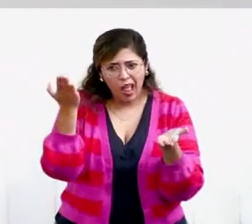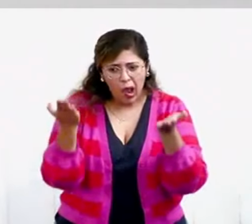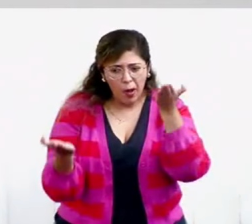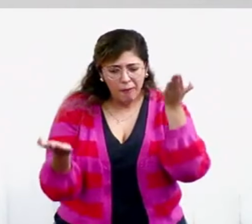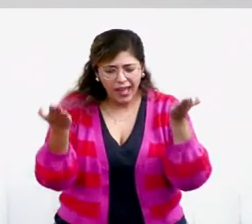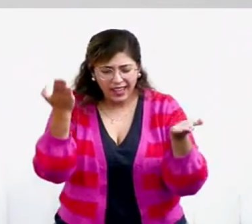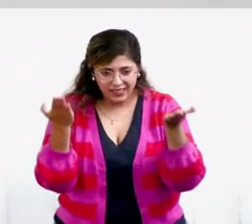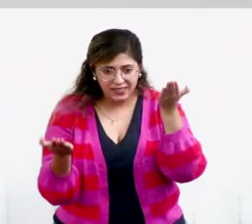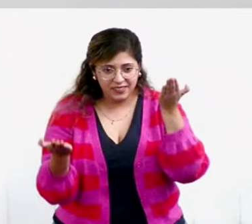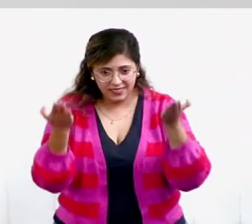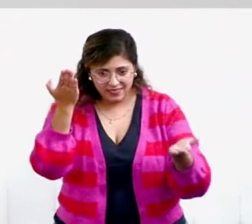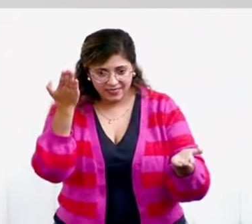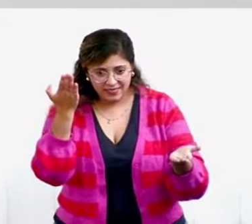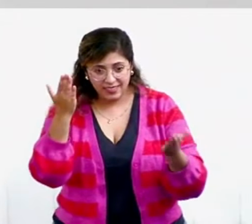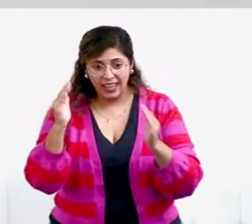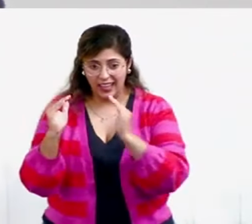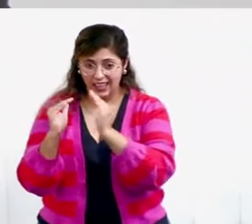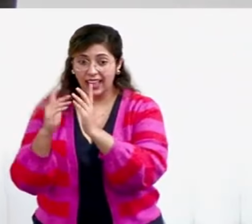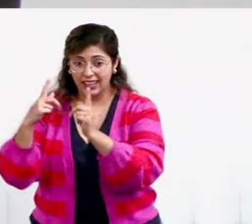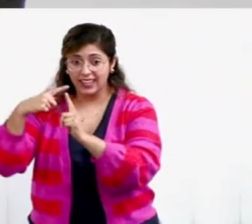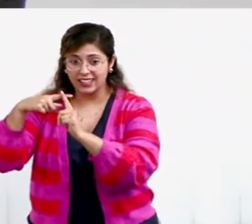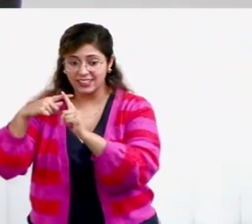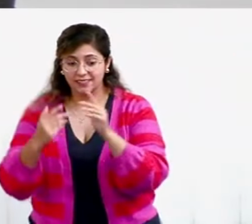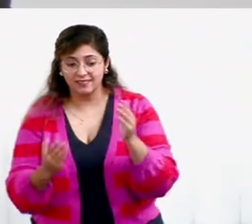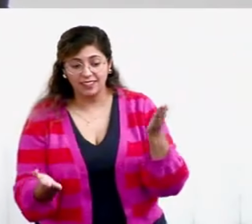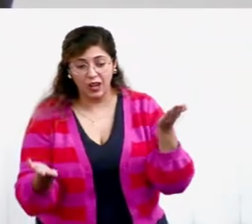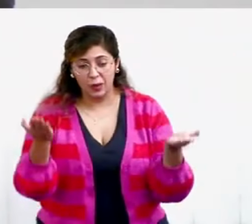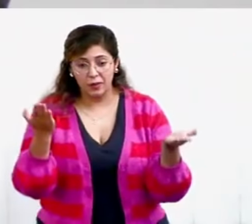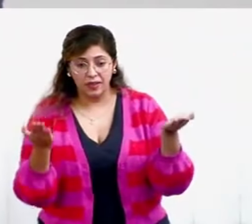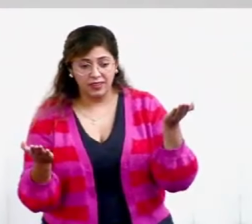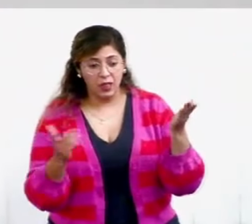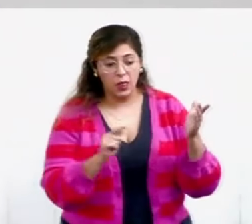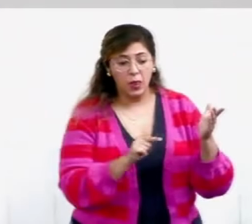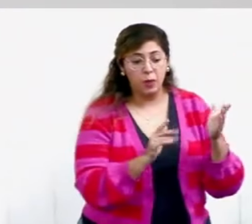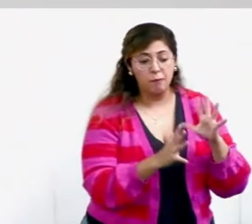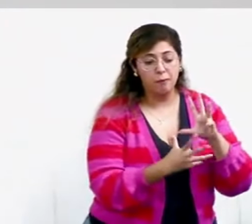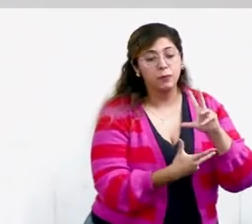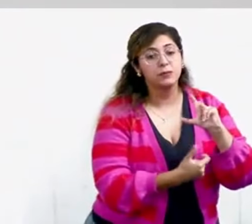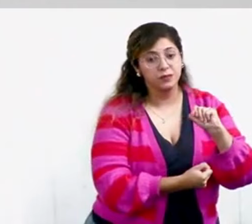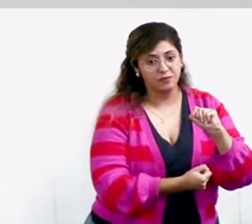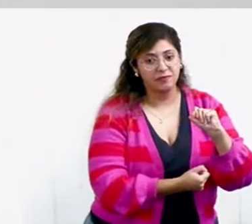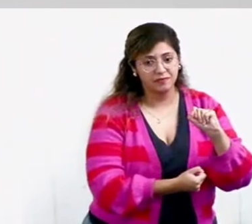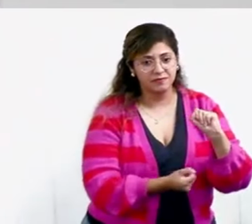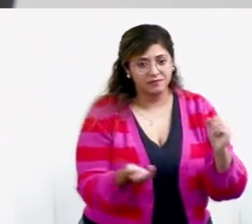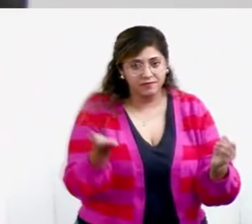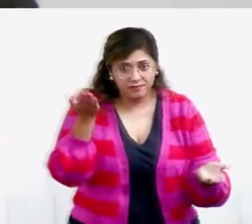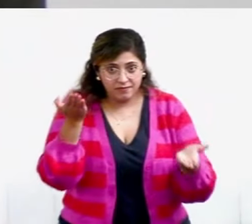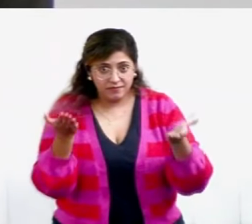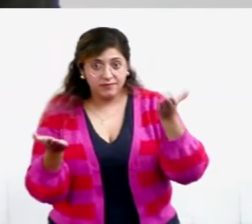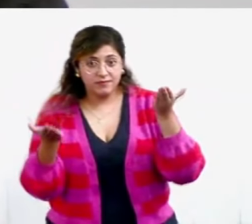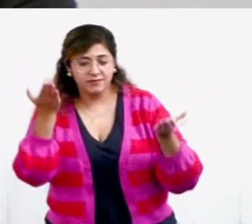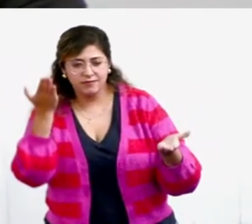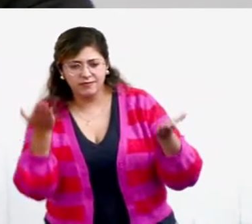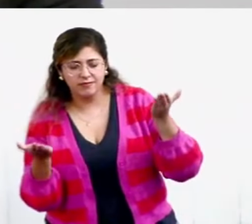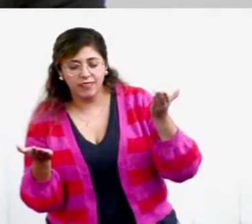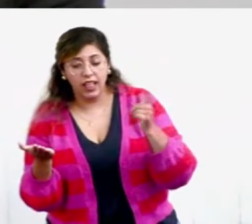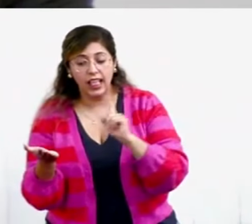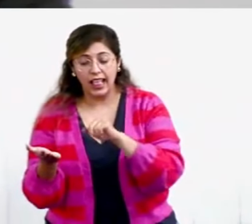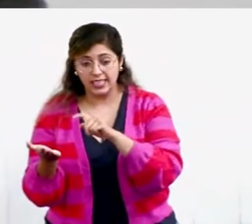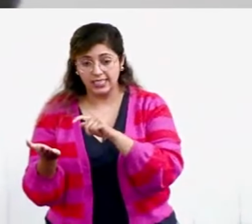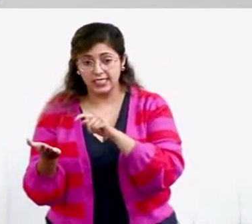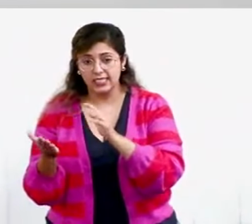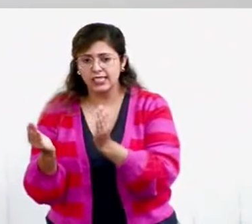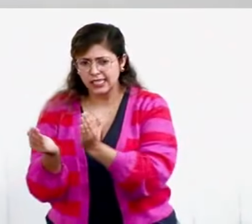Éfeso é um chacoalhão àqueles crentes, para entenderem que vocês sabem um caminho que